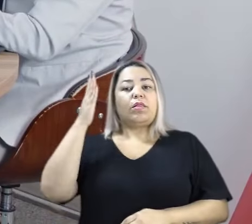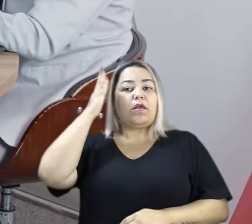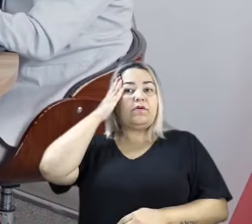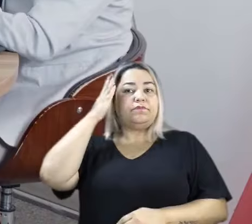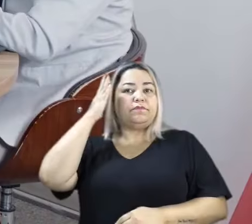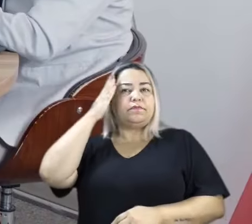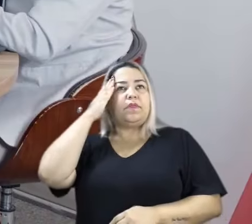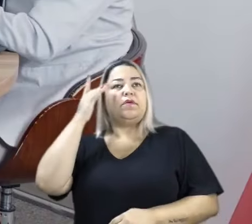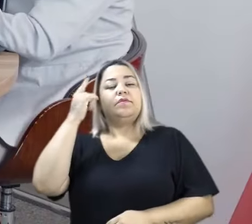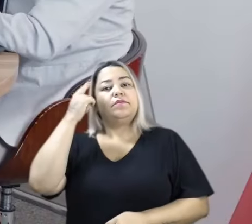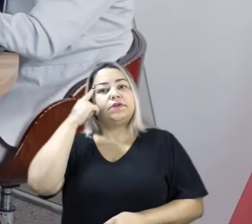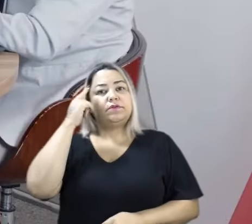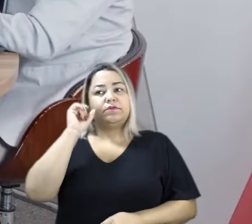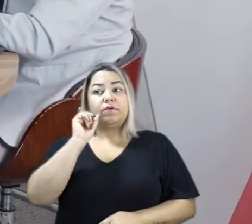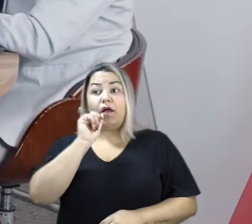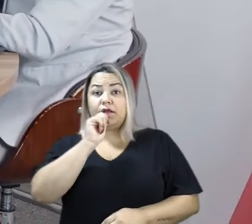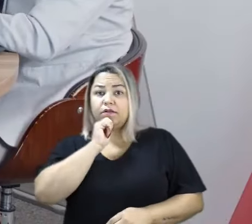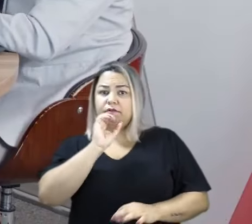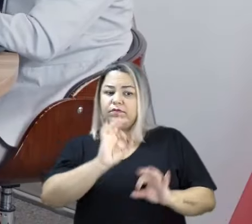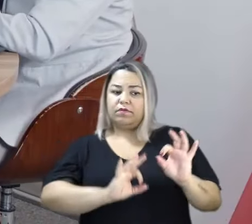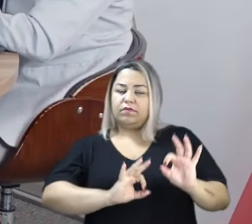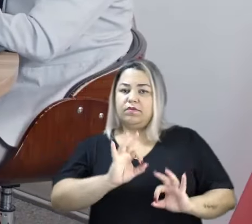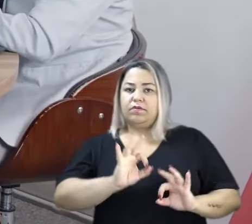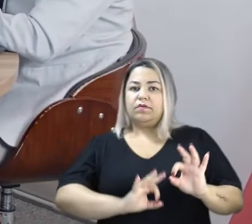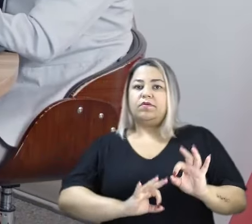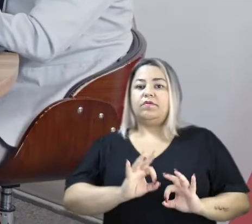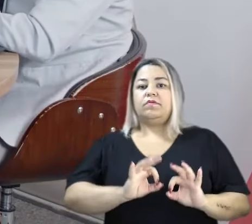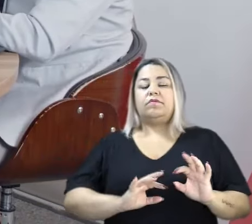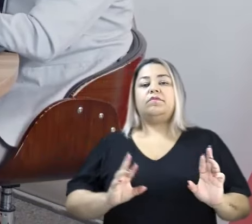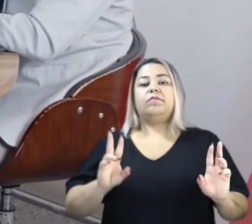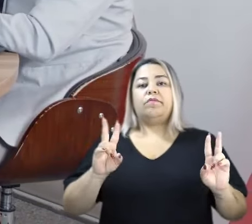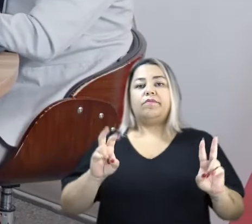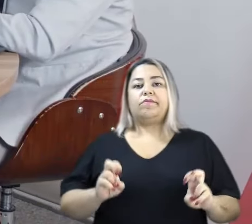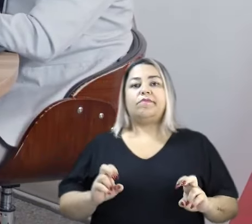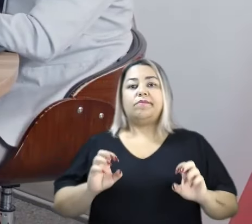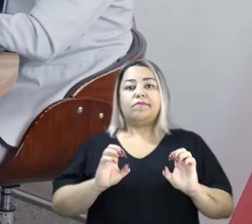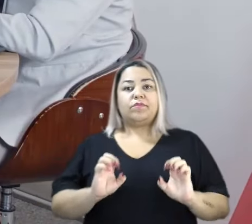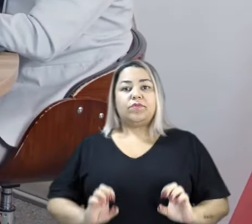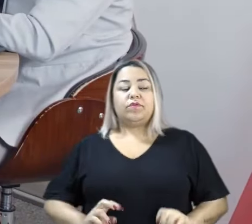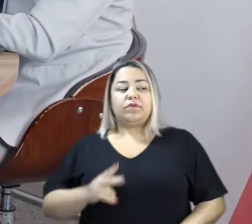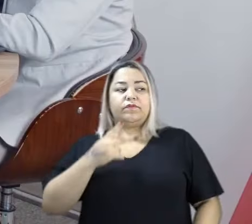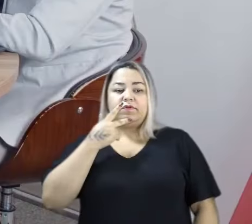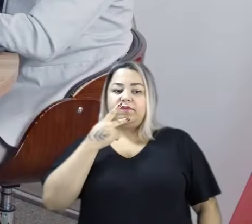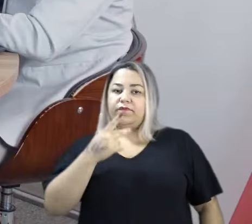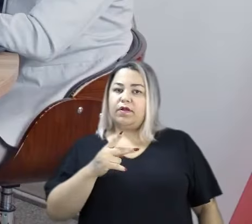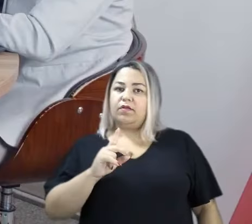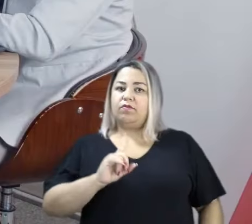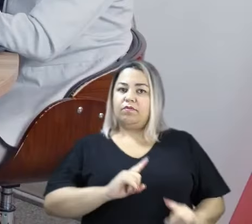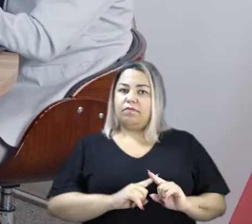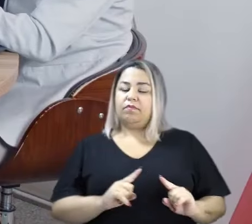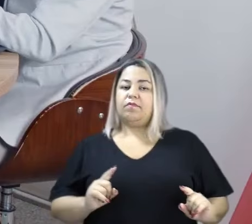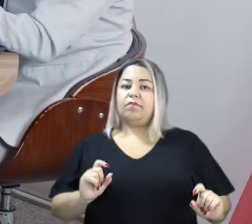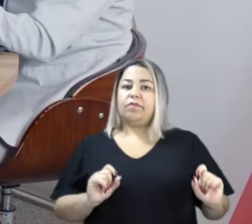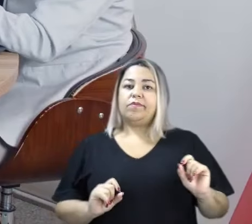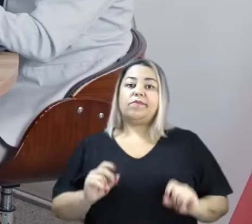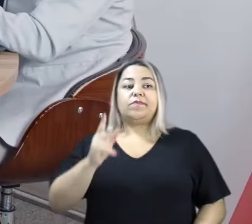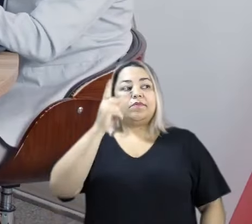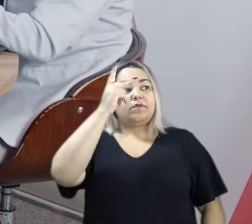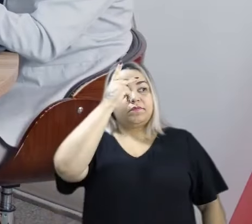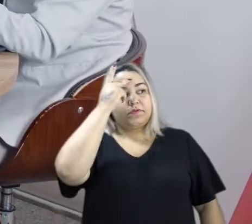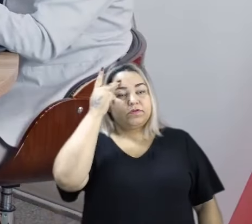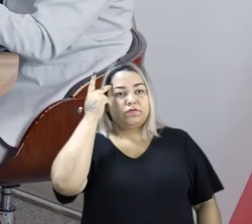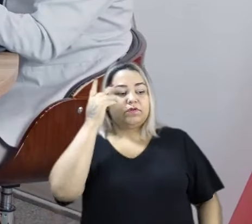se pensando ainda, elaborando com relação a toda essa estrutura que você falou, mas as pessoas em